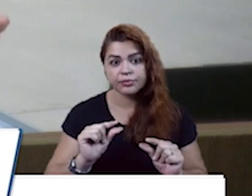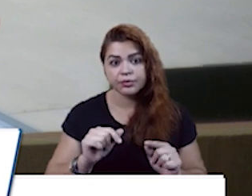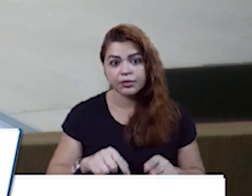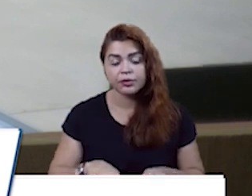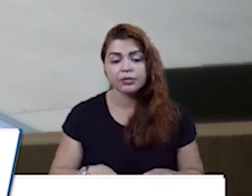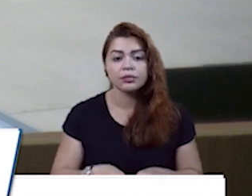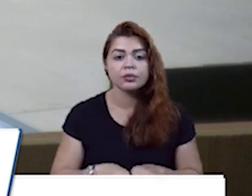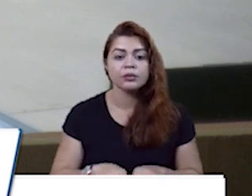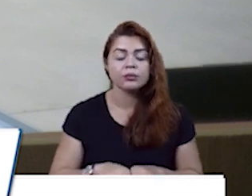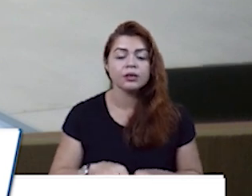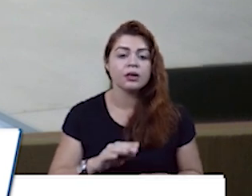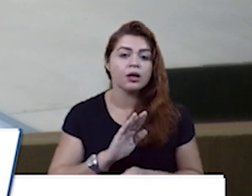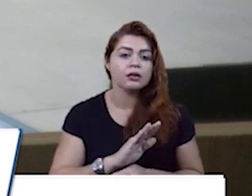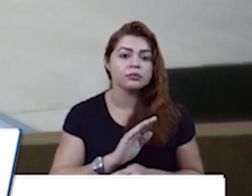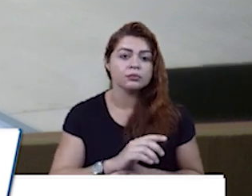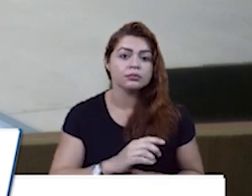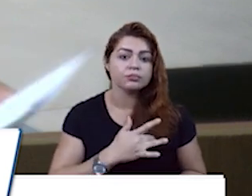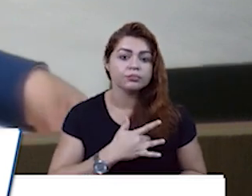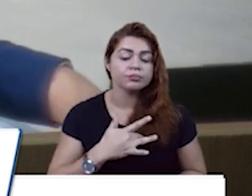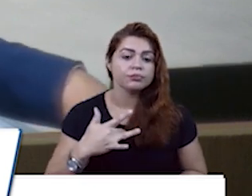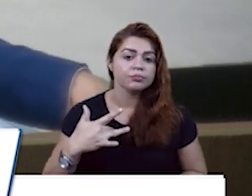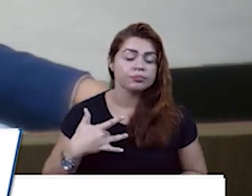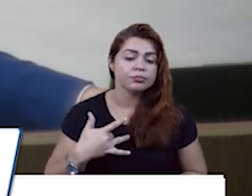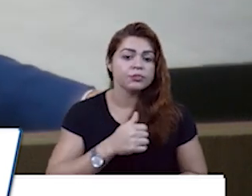para 20 pessoas. Isso vai ajudar também.